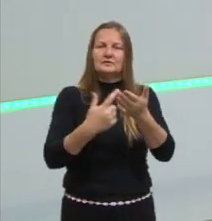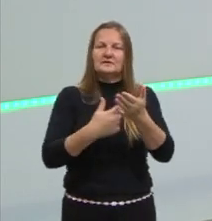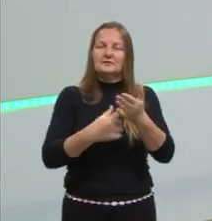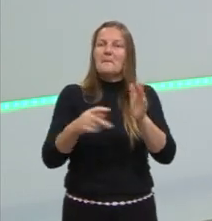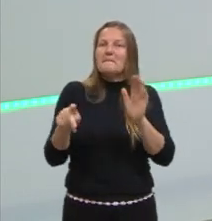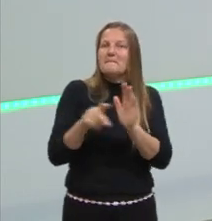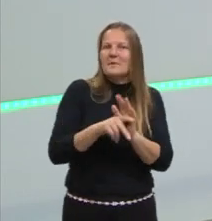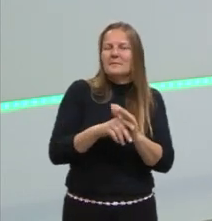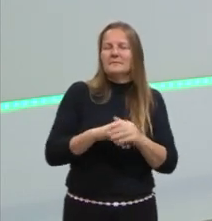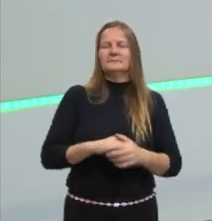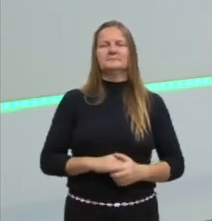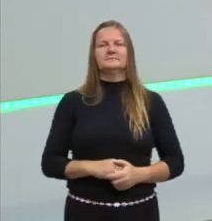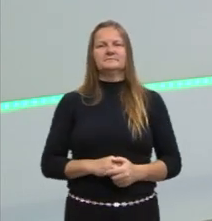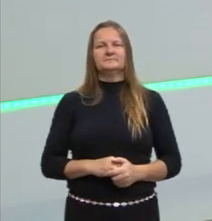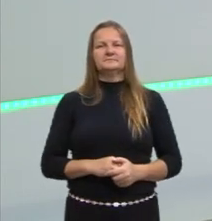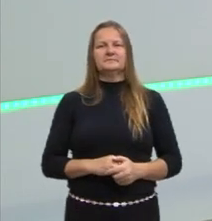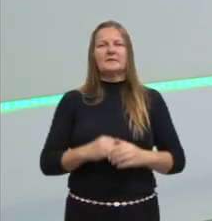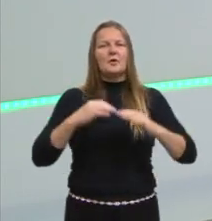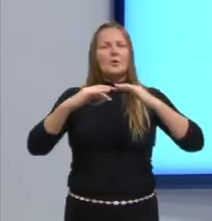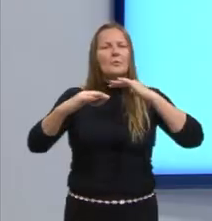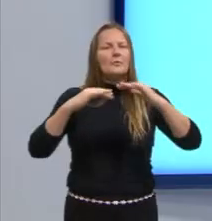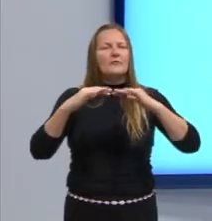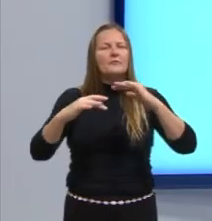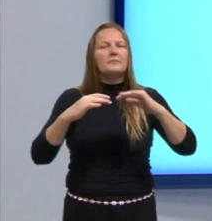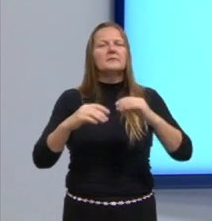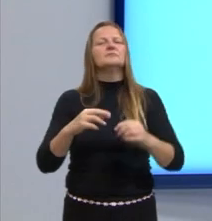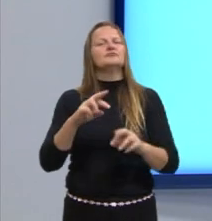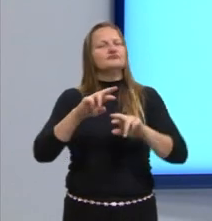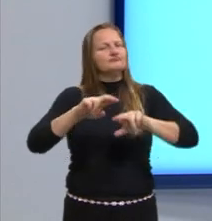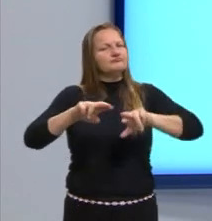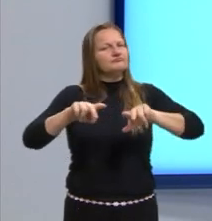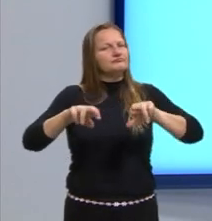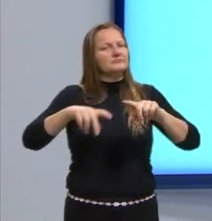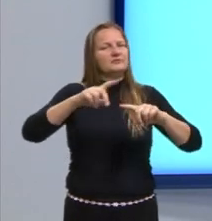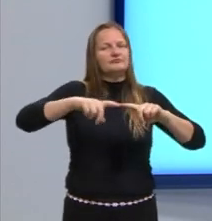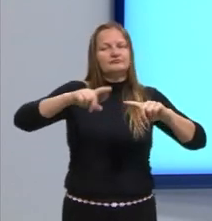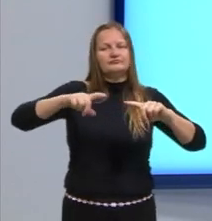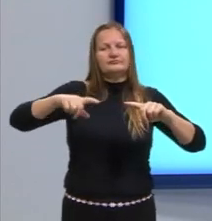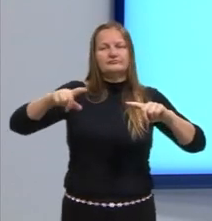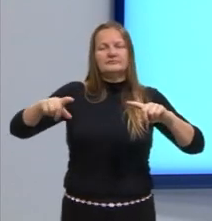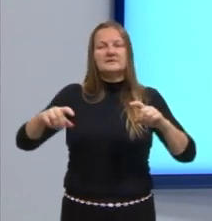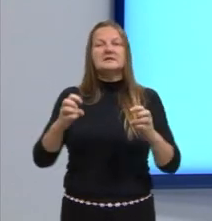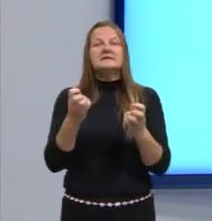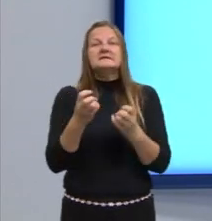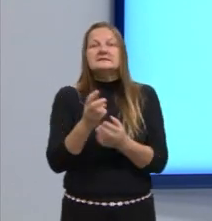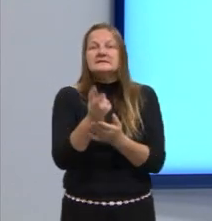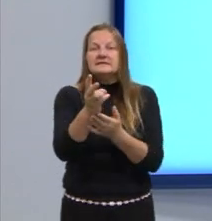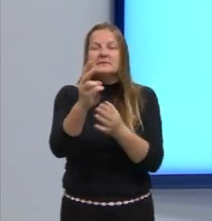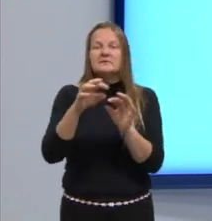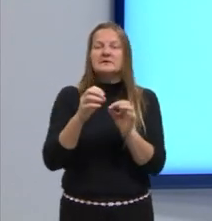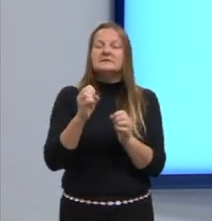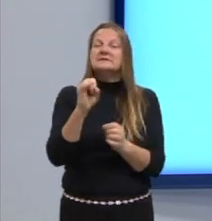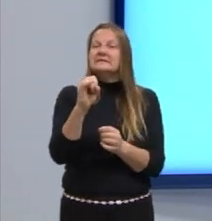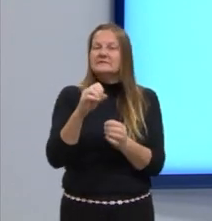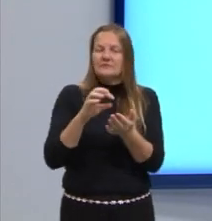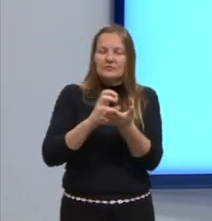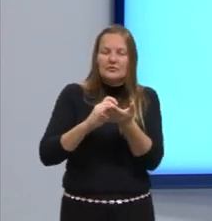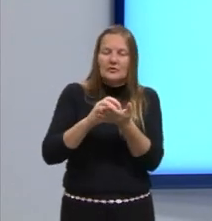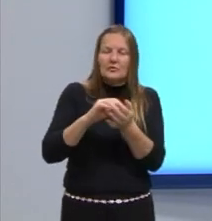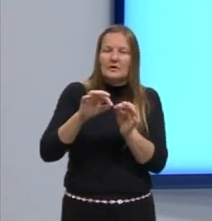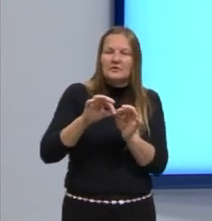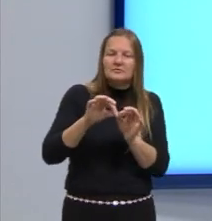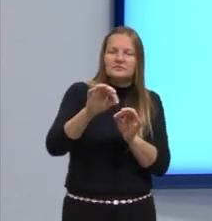assunto então o movimento é relativo sempre que formos calcular a distância ou velocidade